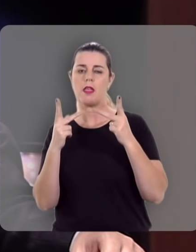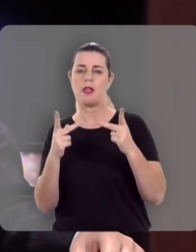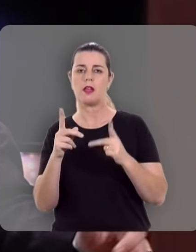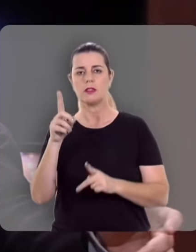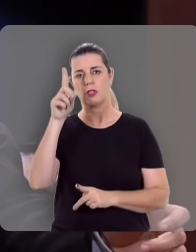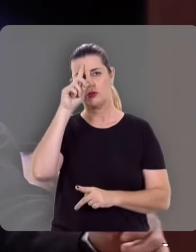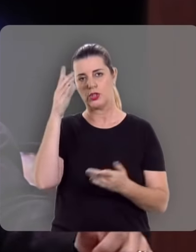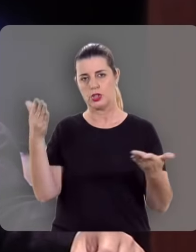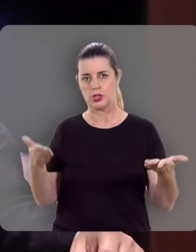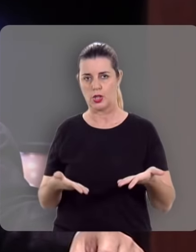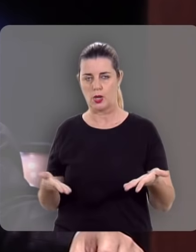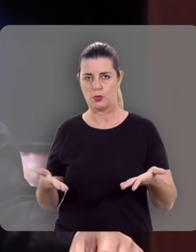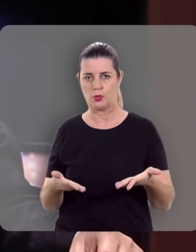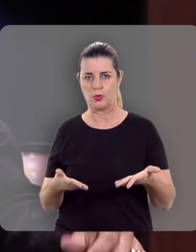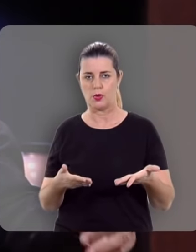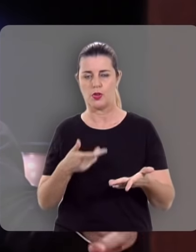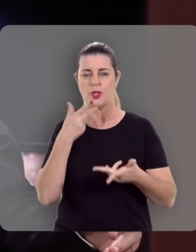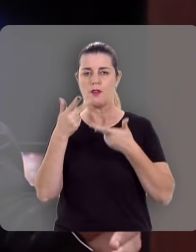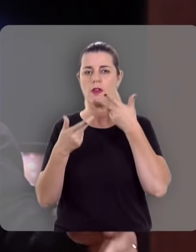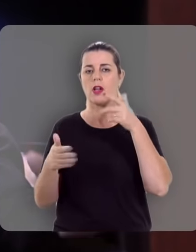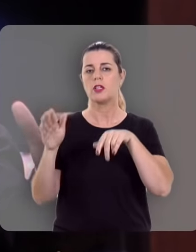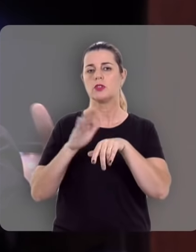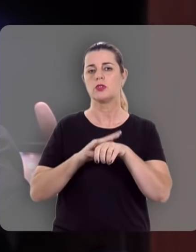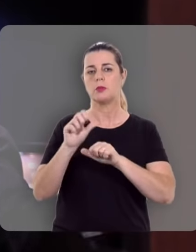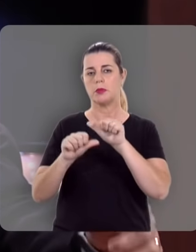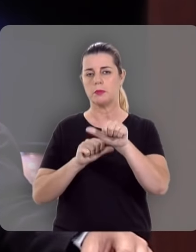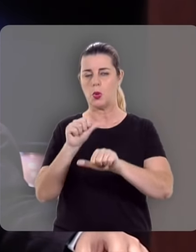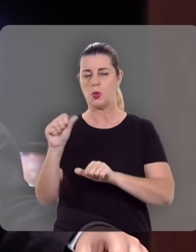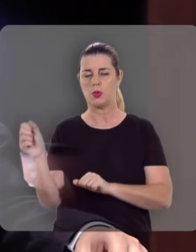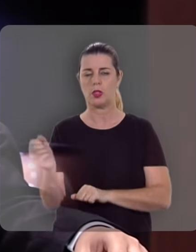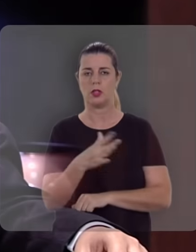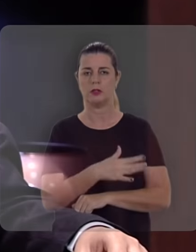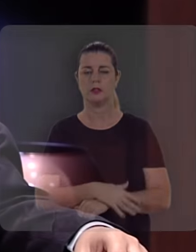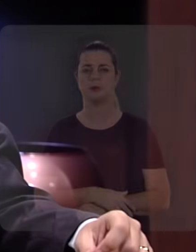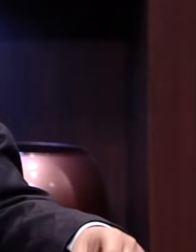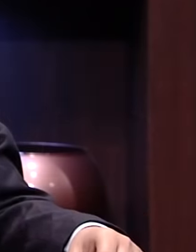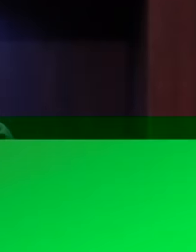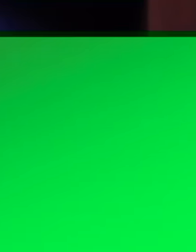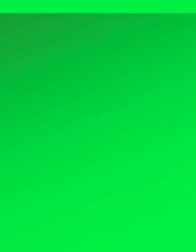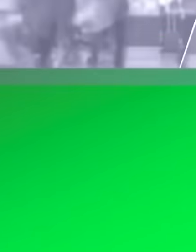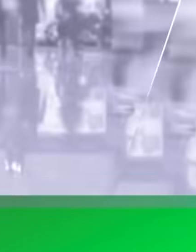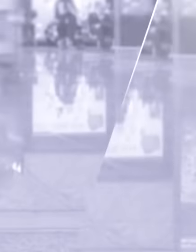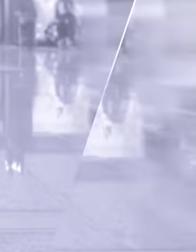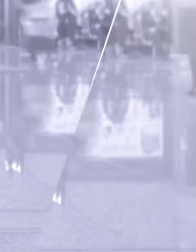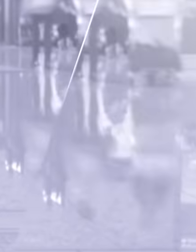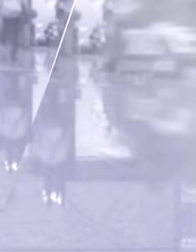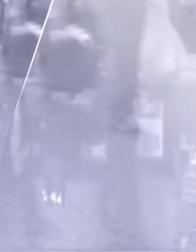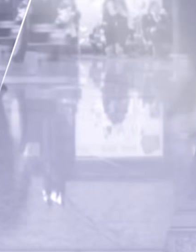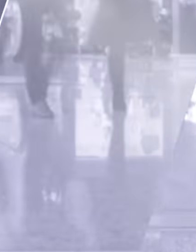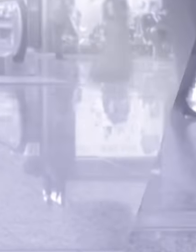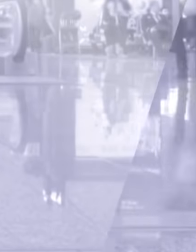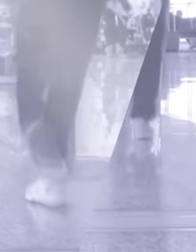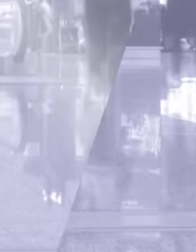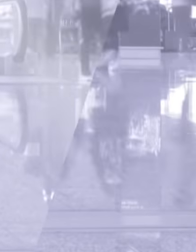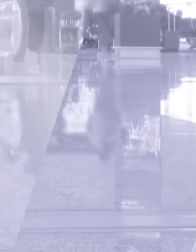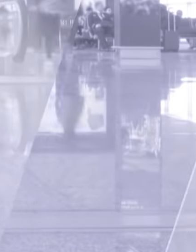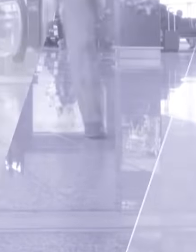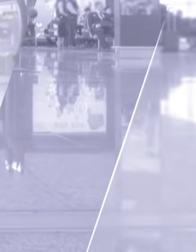a mensagem no dia de hoje, falando sobre restauração, a obra de Deus.